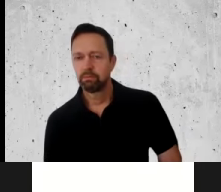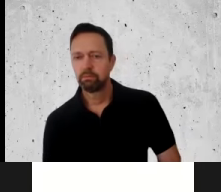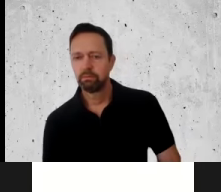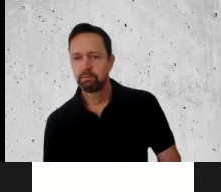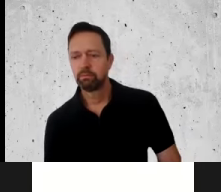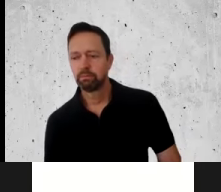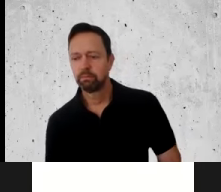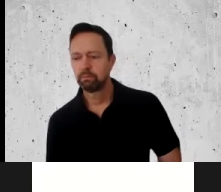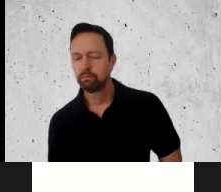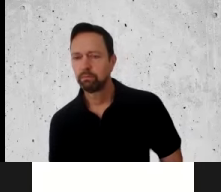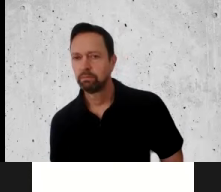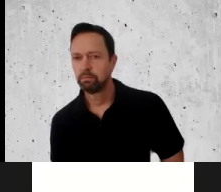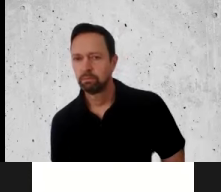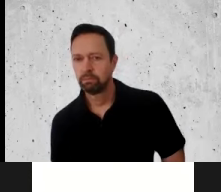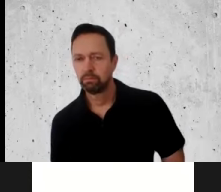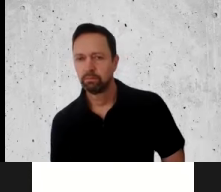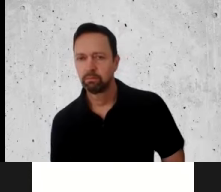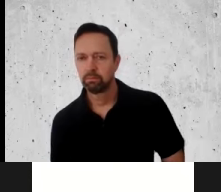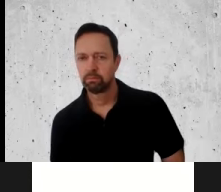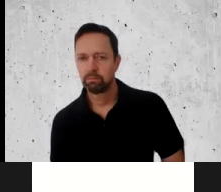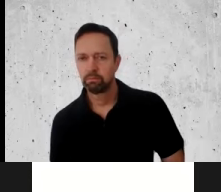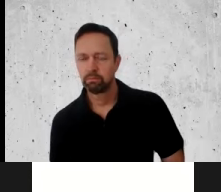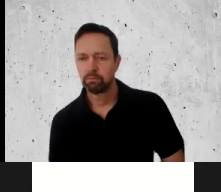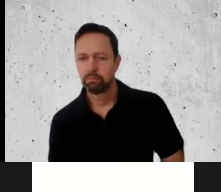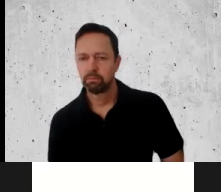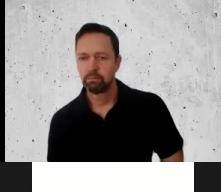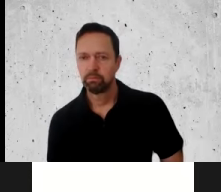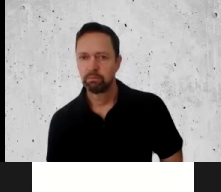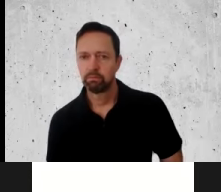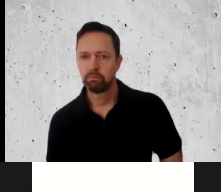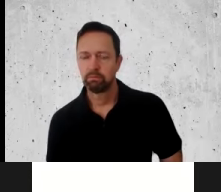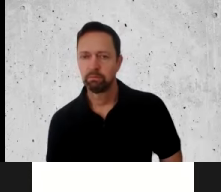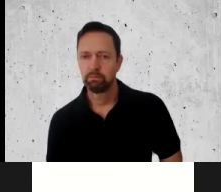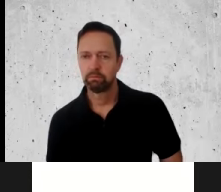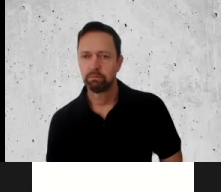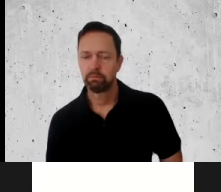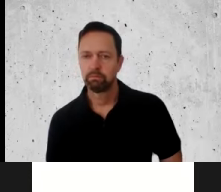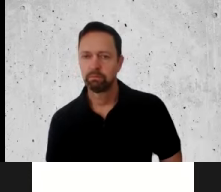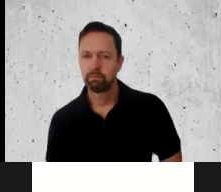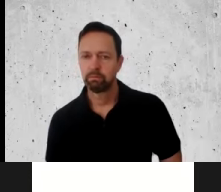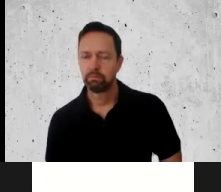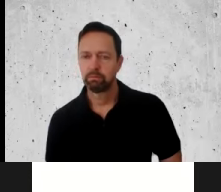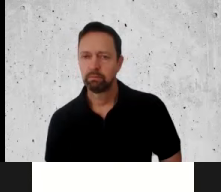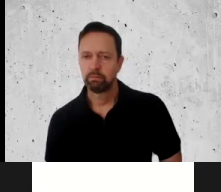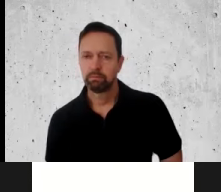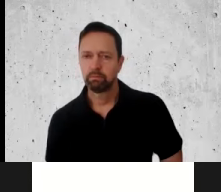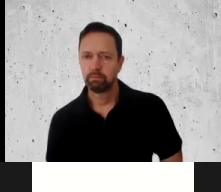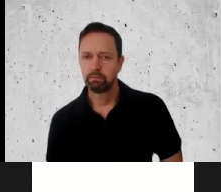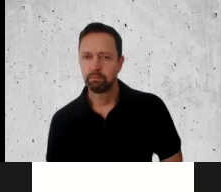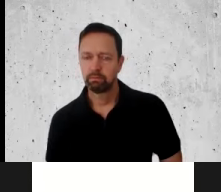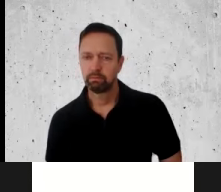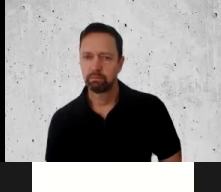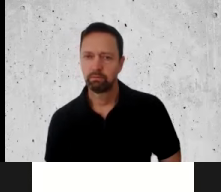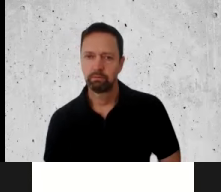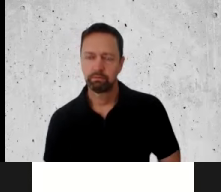uma forma de potencializar a realização material desses interesses ideais, a